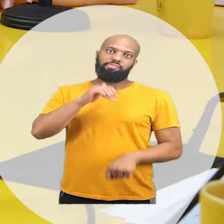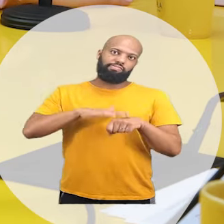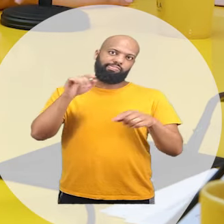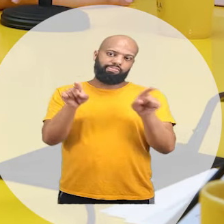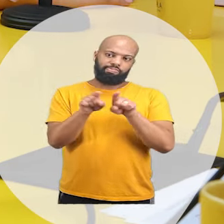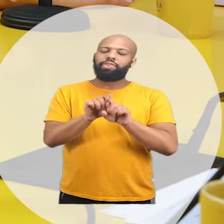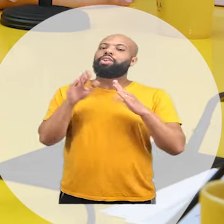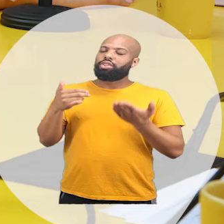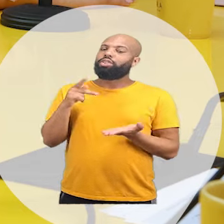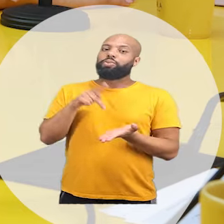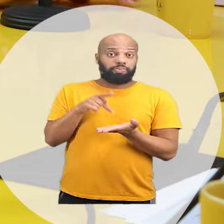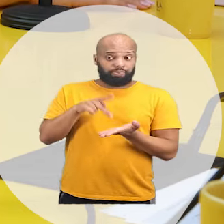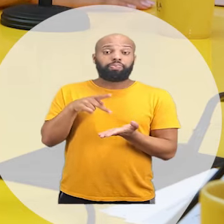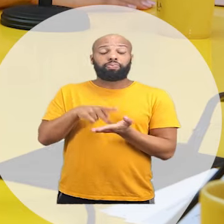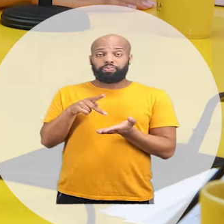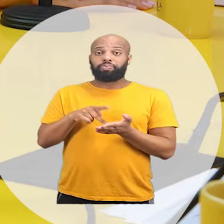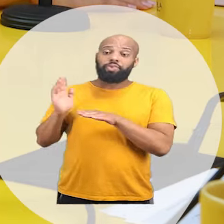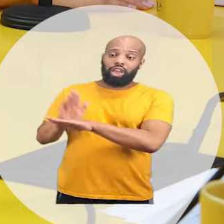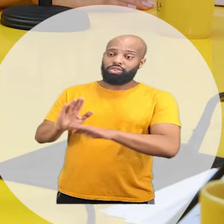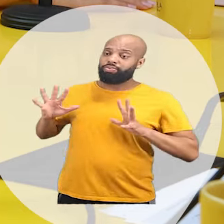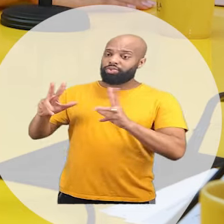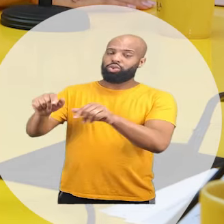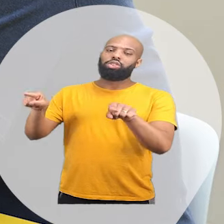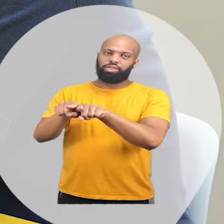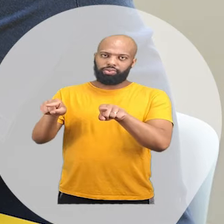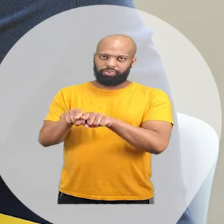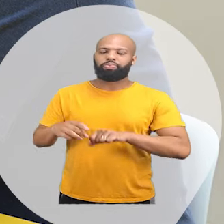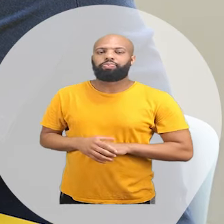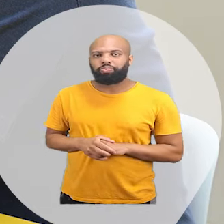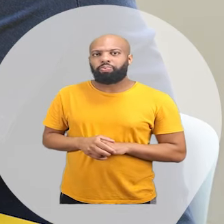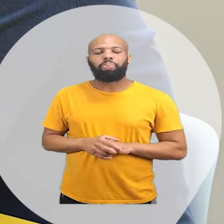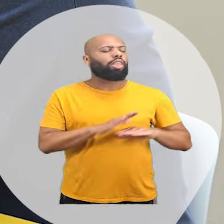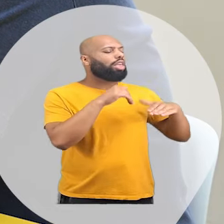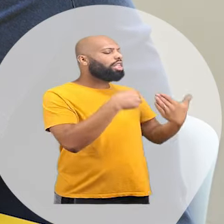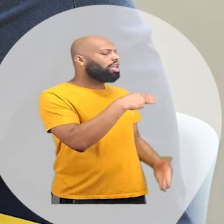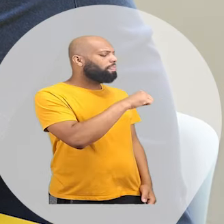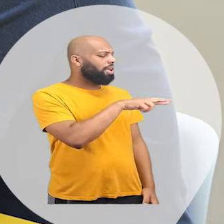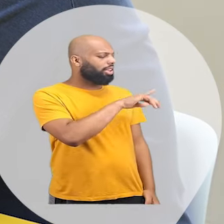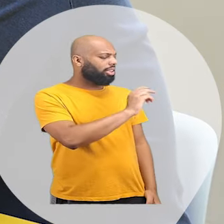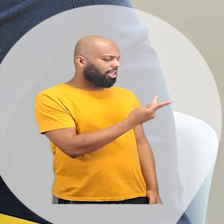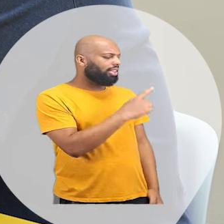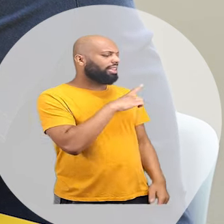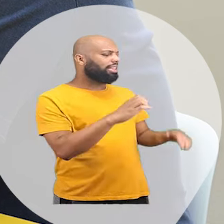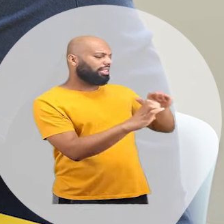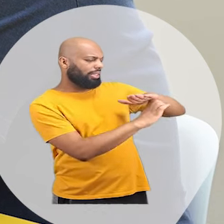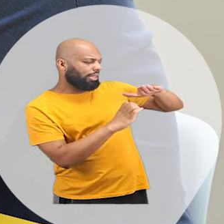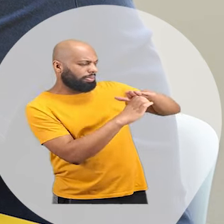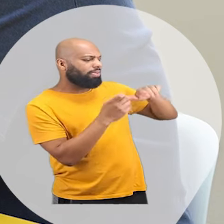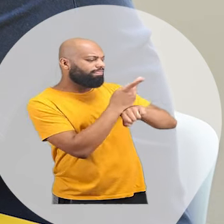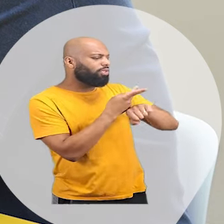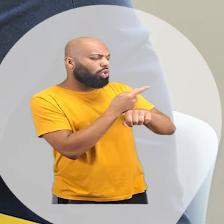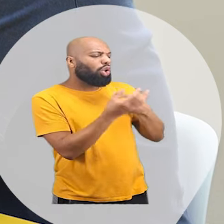então assim realmente ajuda todo mundo das empresas que te procuram